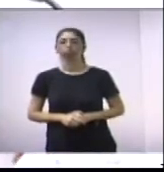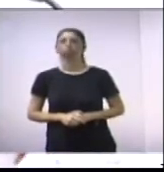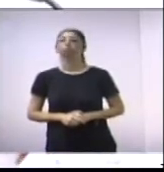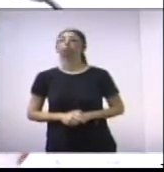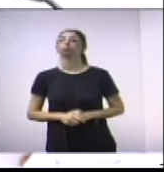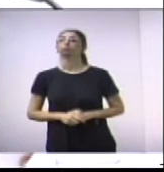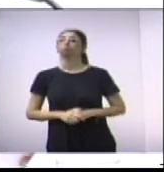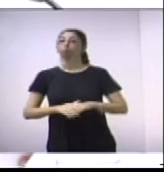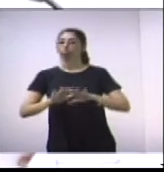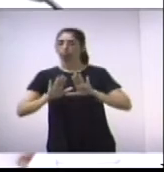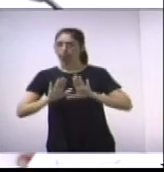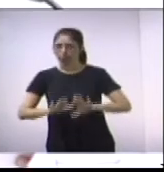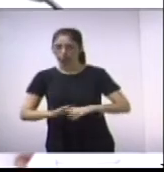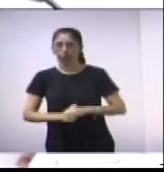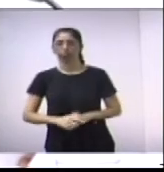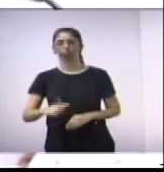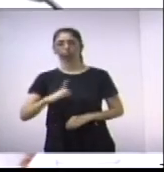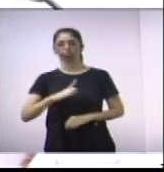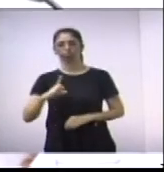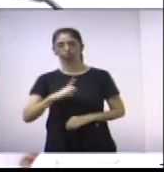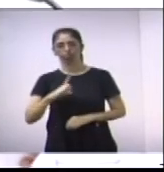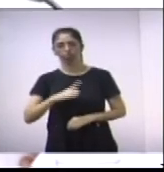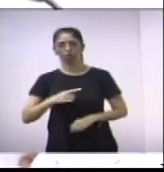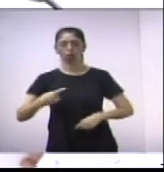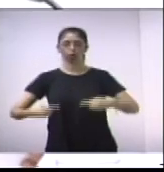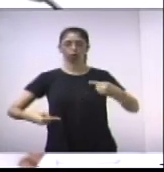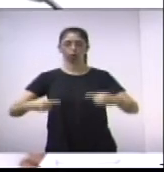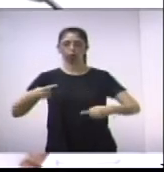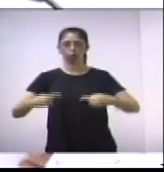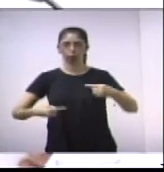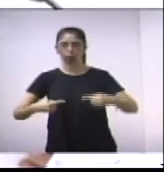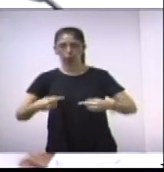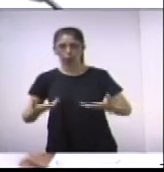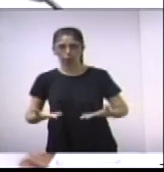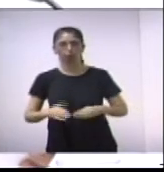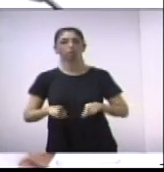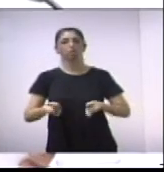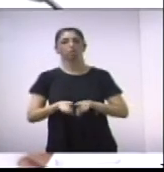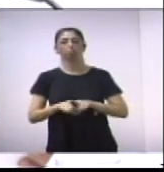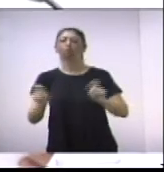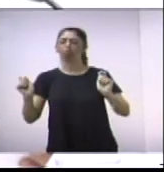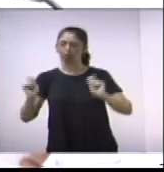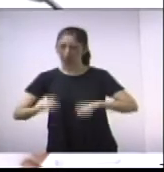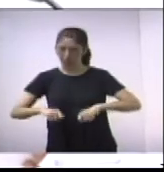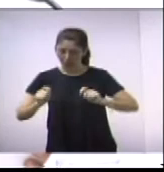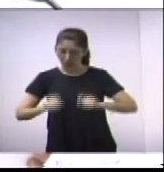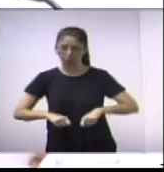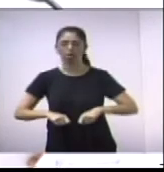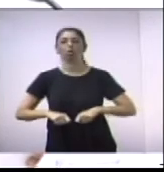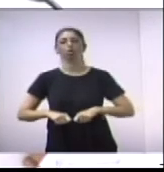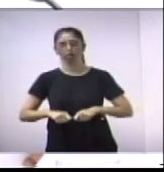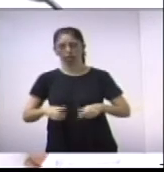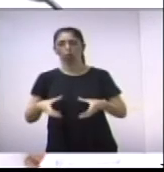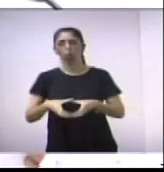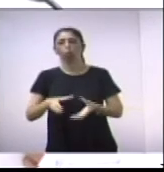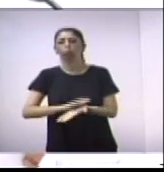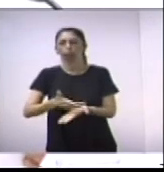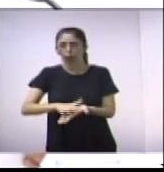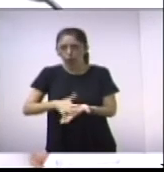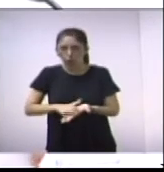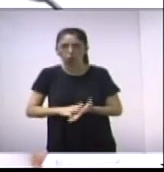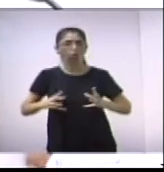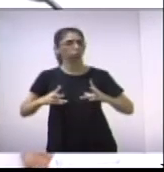Apesar de não existir uma competência oficial entre as escolas do Carnaval de Paulínia, todas apresentaram um bom nível e desfilaram com cerca